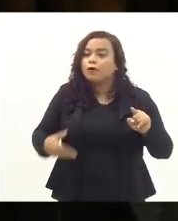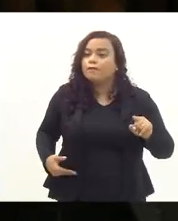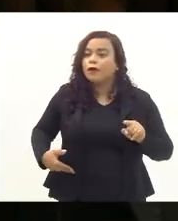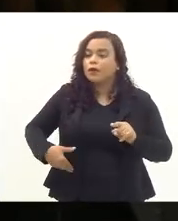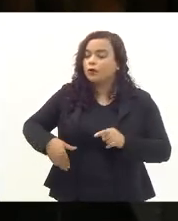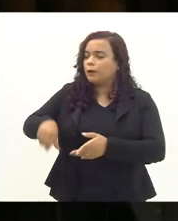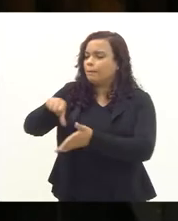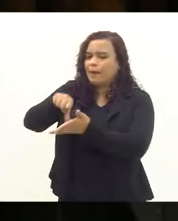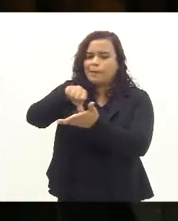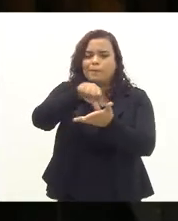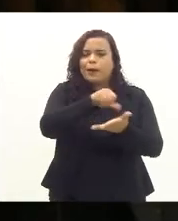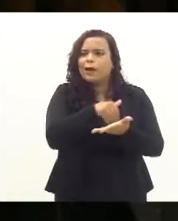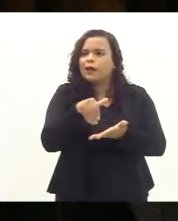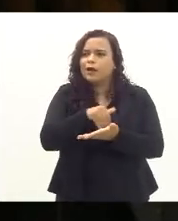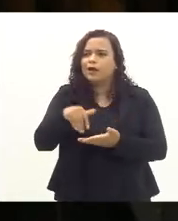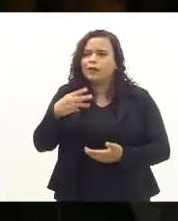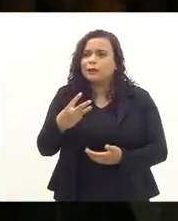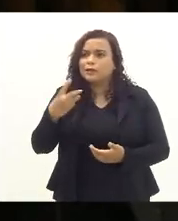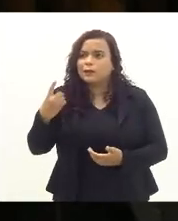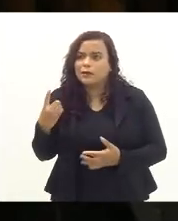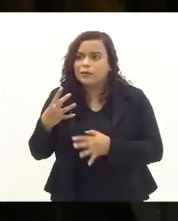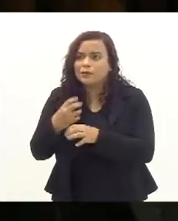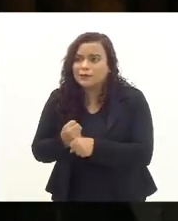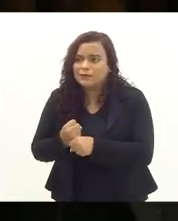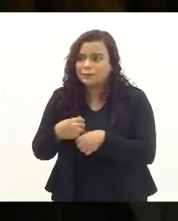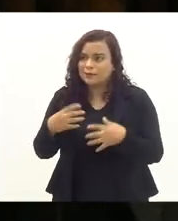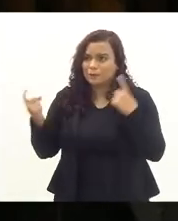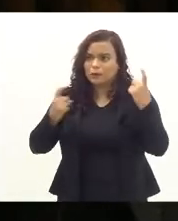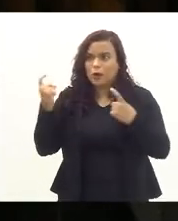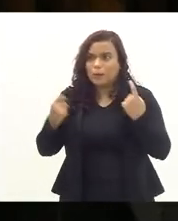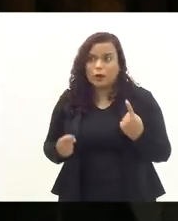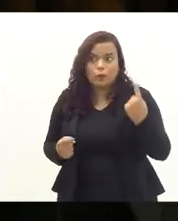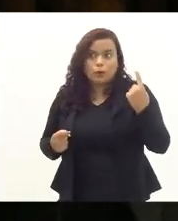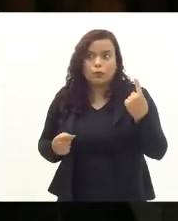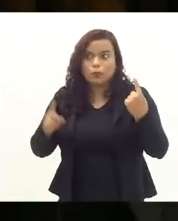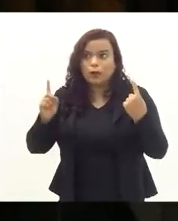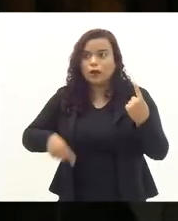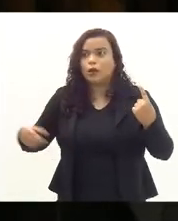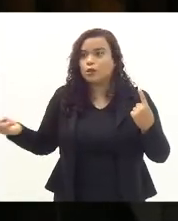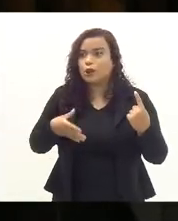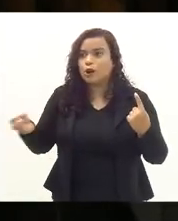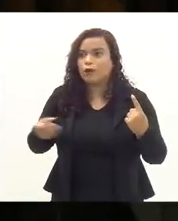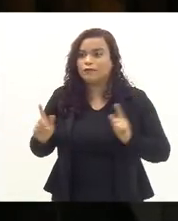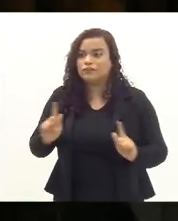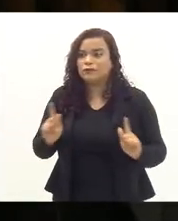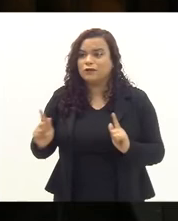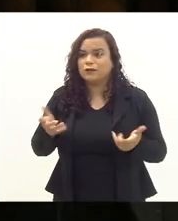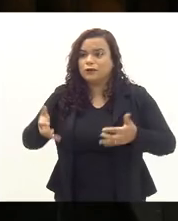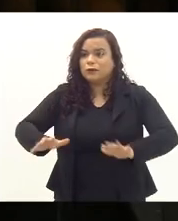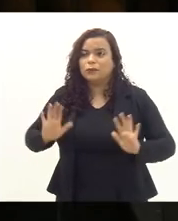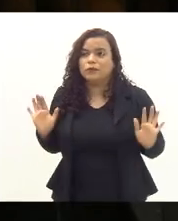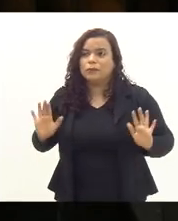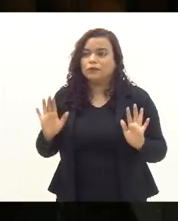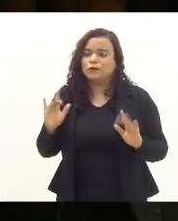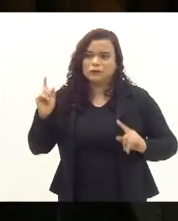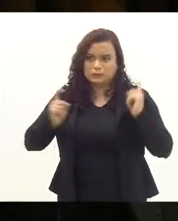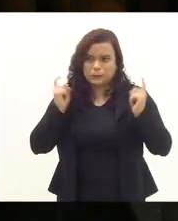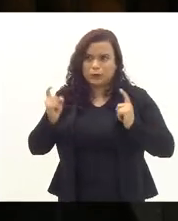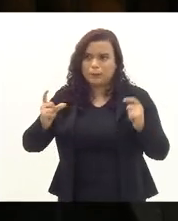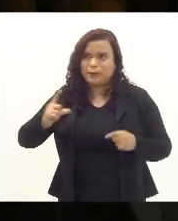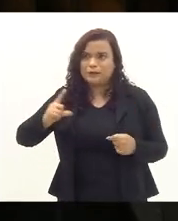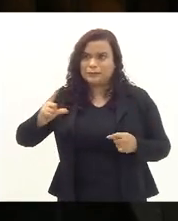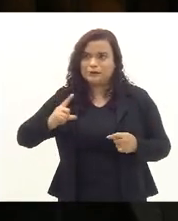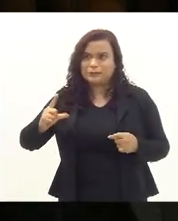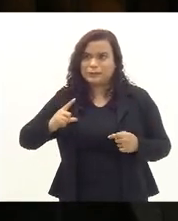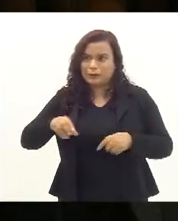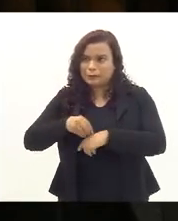secretarias a única coisa que ele não tá preocupado é uma modernização da gestão tá preocupada é